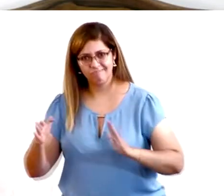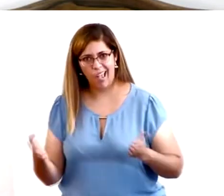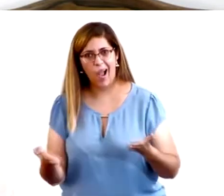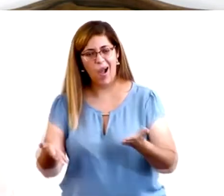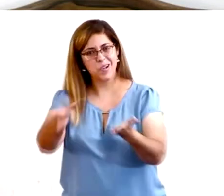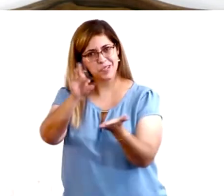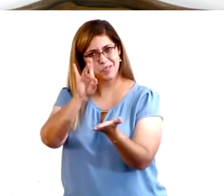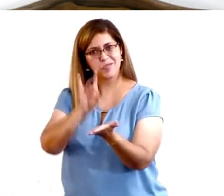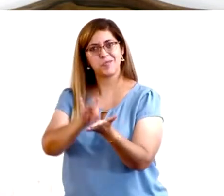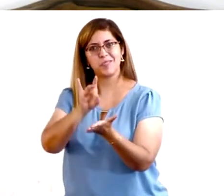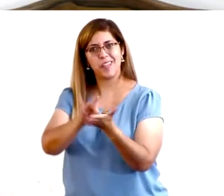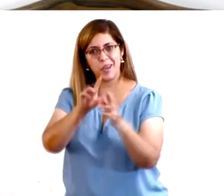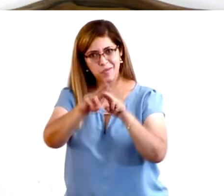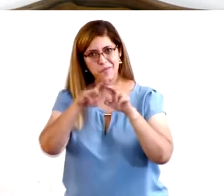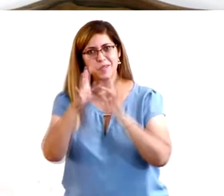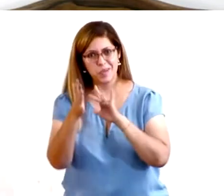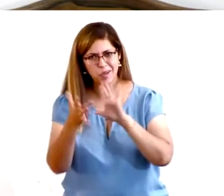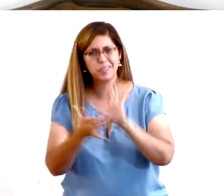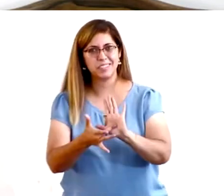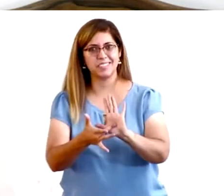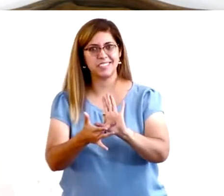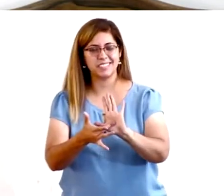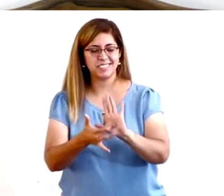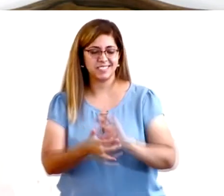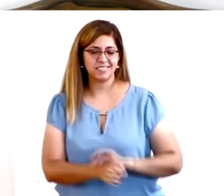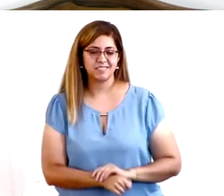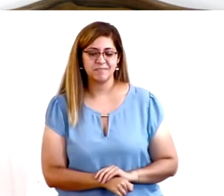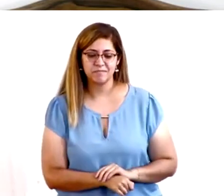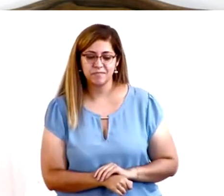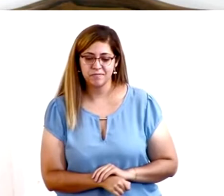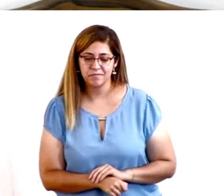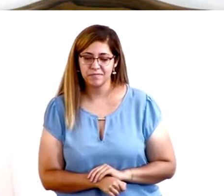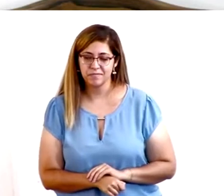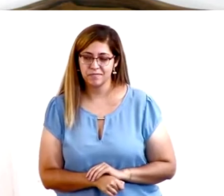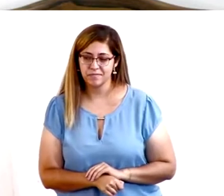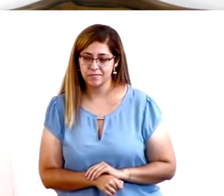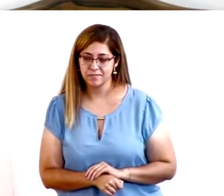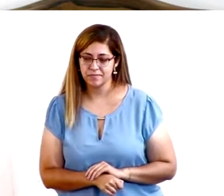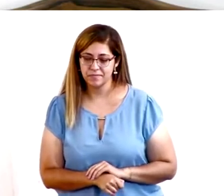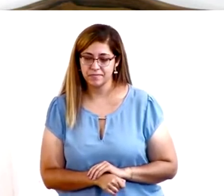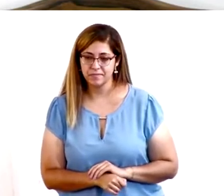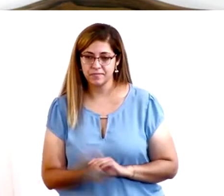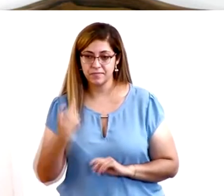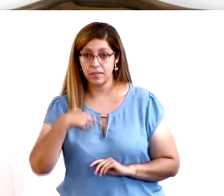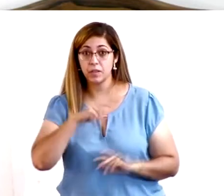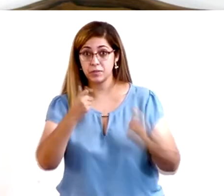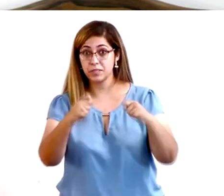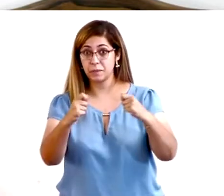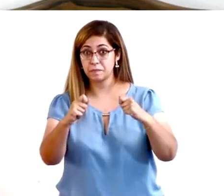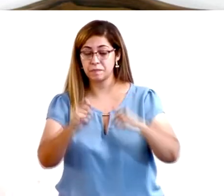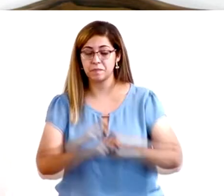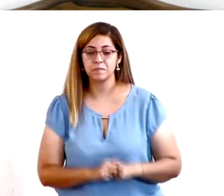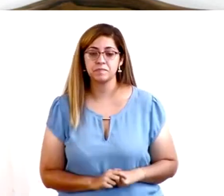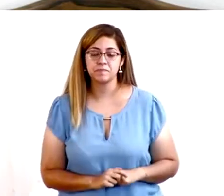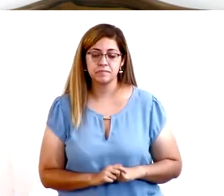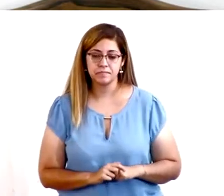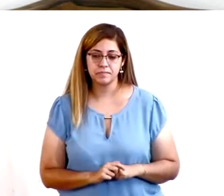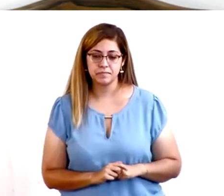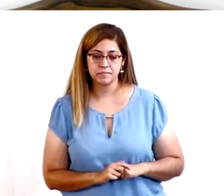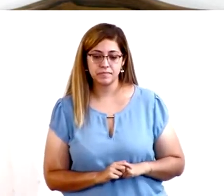Acho que nós não temos o direito de viver uma vida de mentira com tanta verdade à